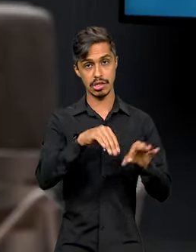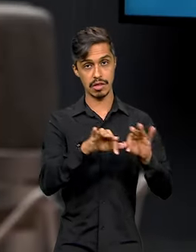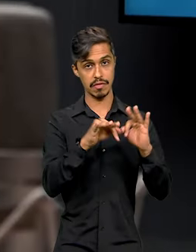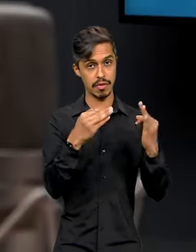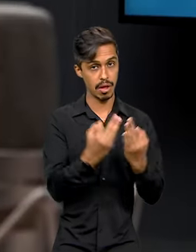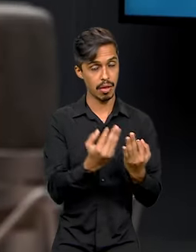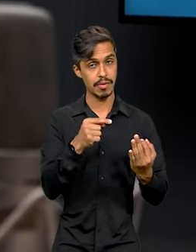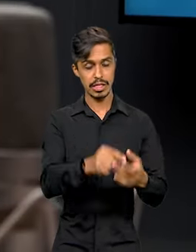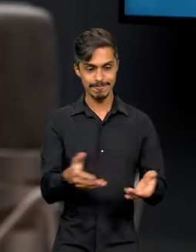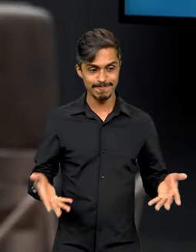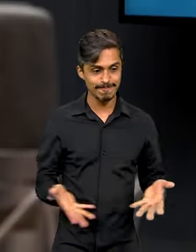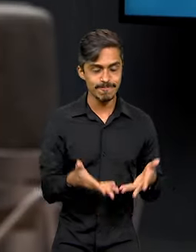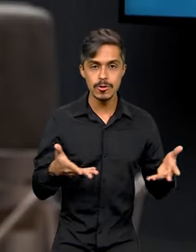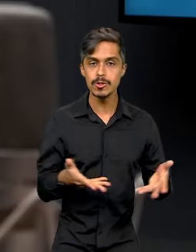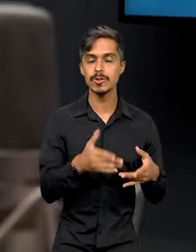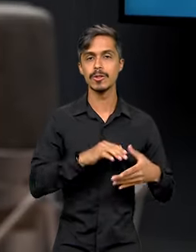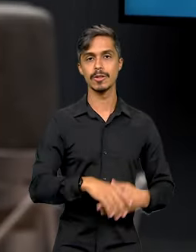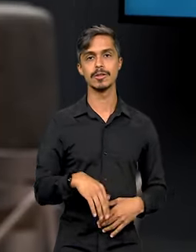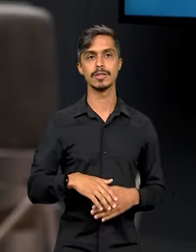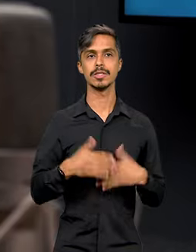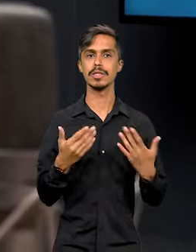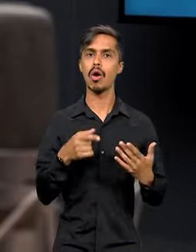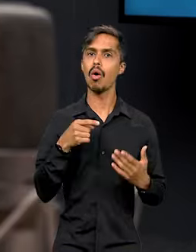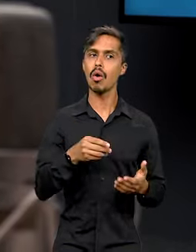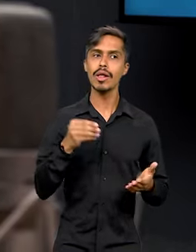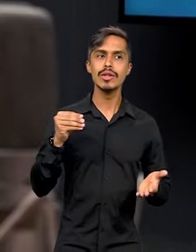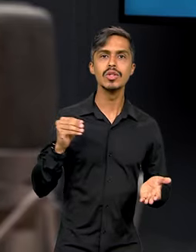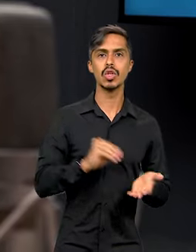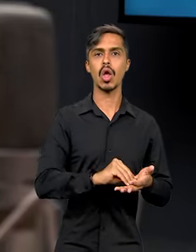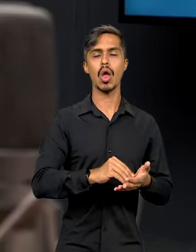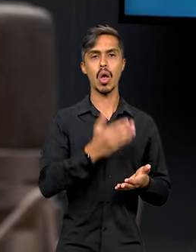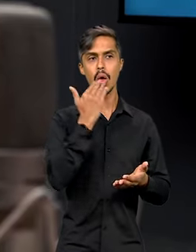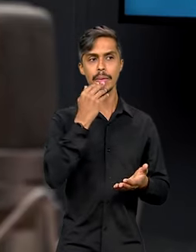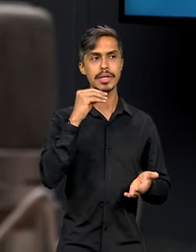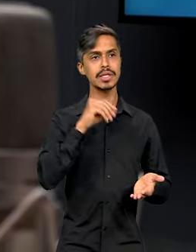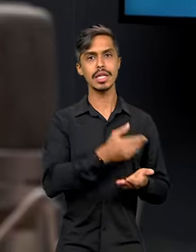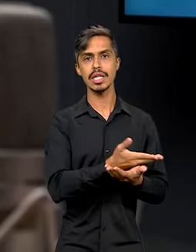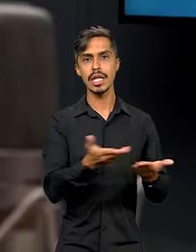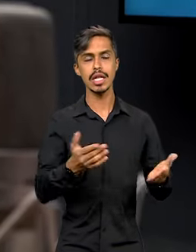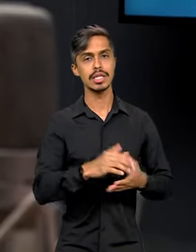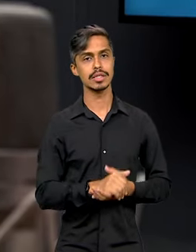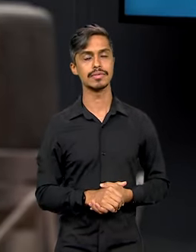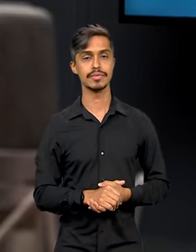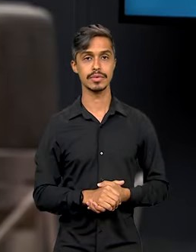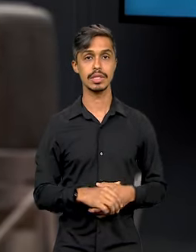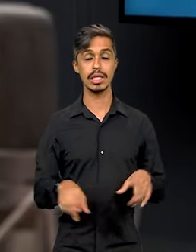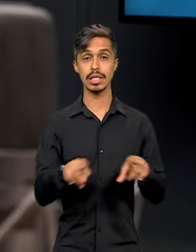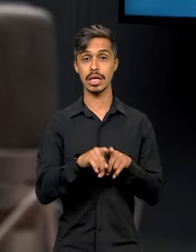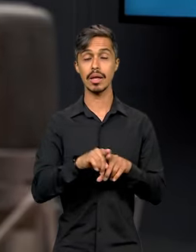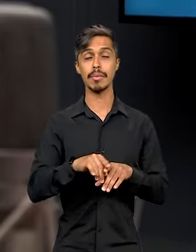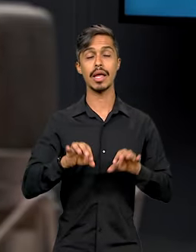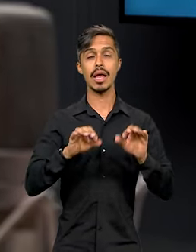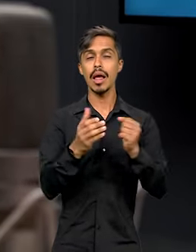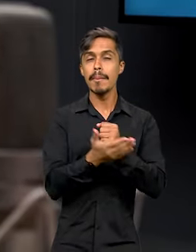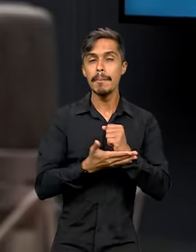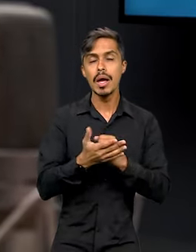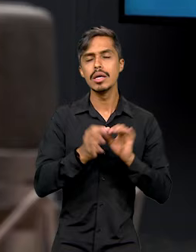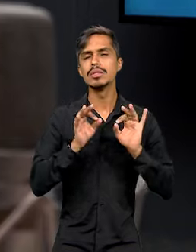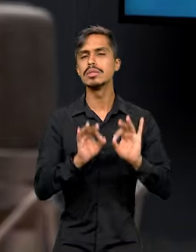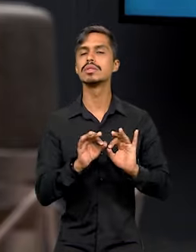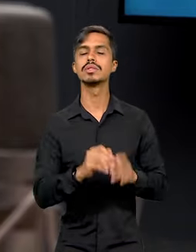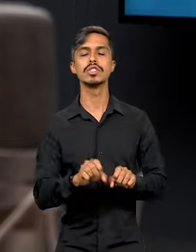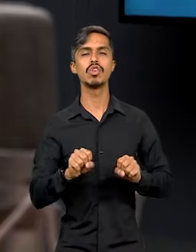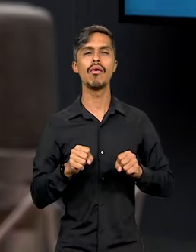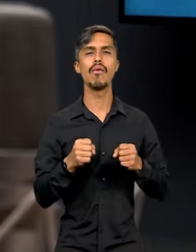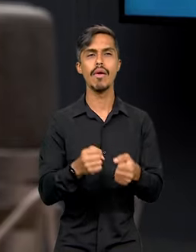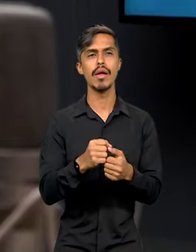Familiar fortemente incentivada que é aquela que coloca o alimento nos pratos dos brasileiros mas também estabilidade na produção at través